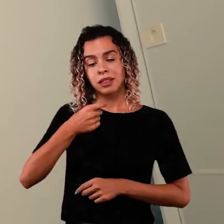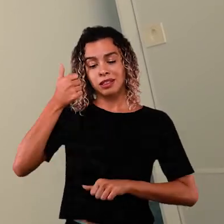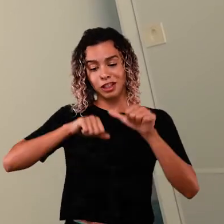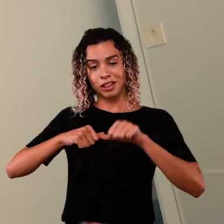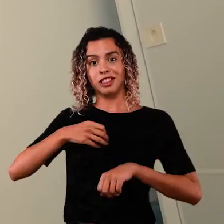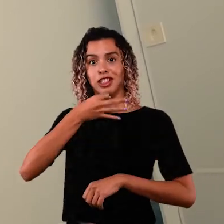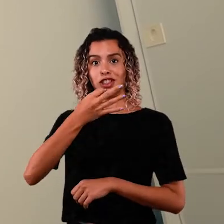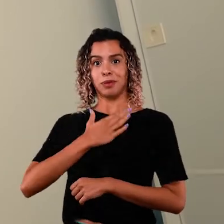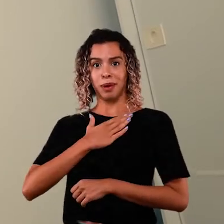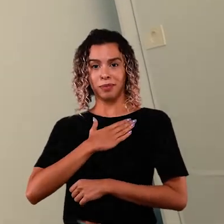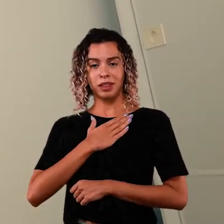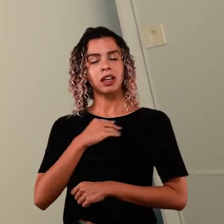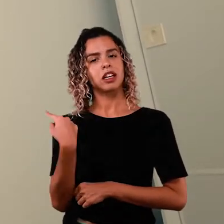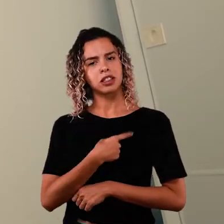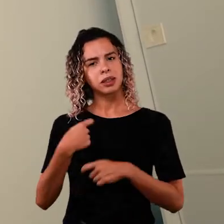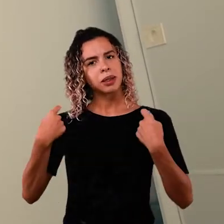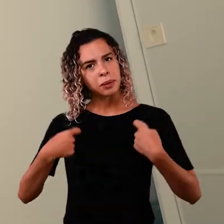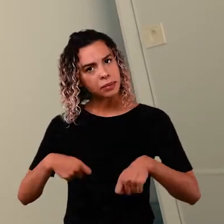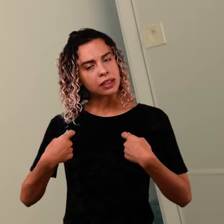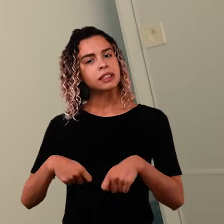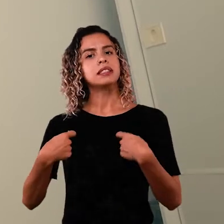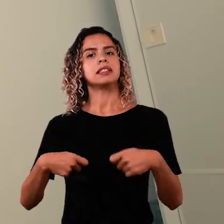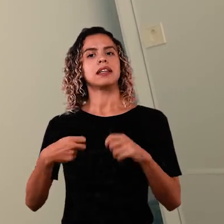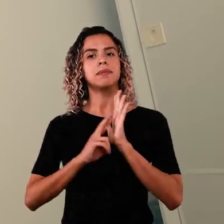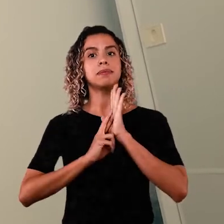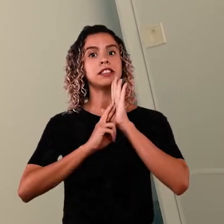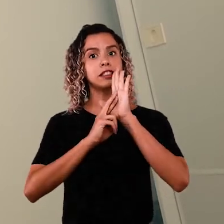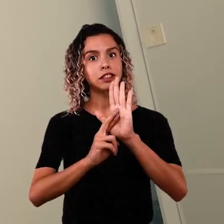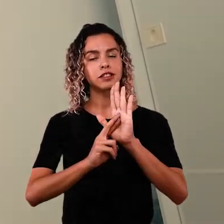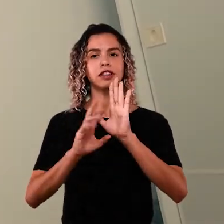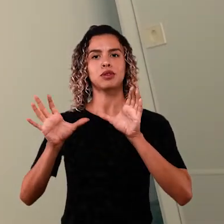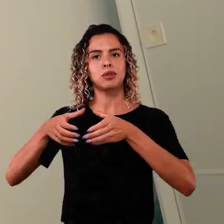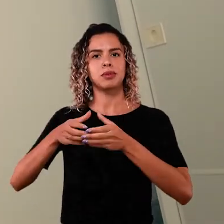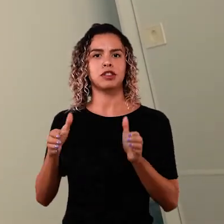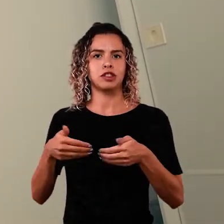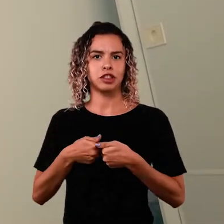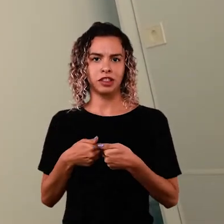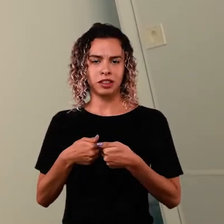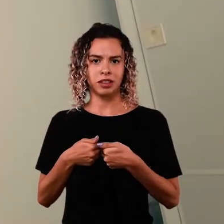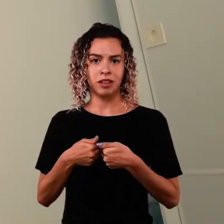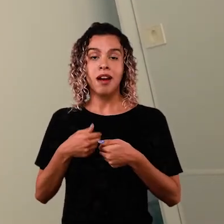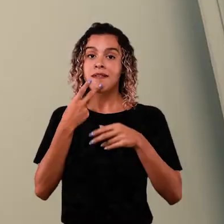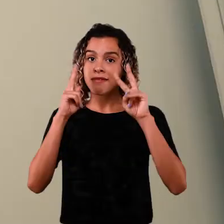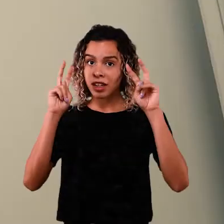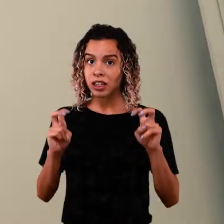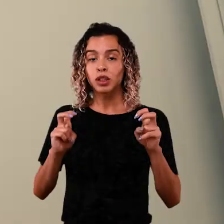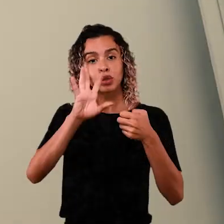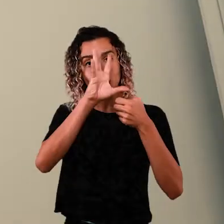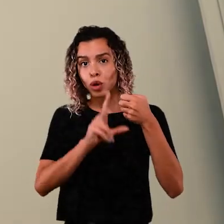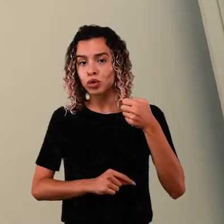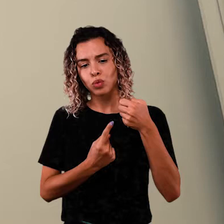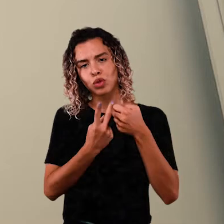uma autocrítica, inclusive para mim, que nós precisamos trazer essa questão da representatividade da comunidade autista, mas